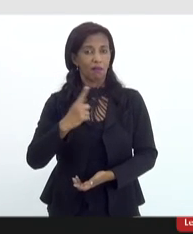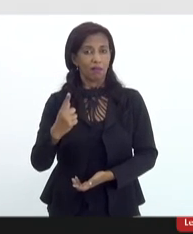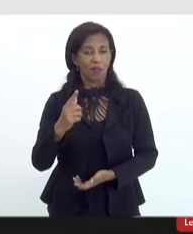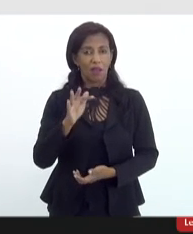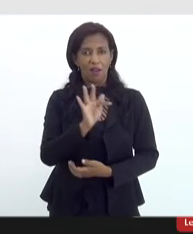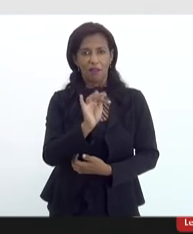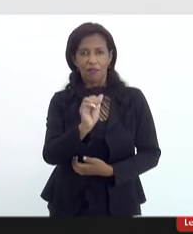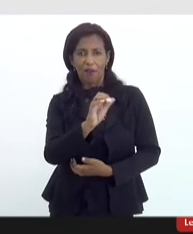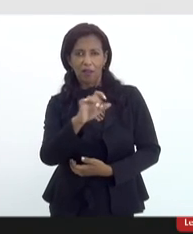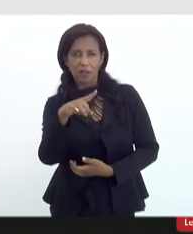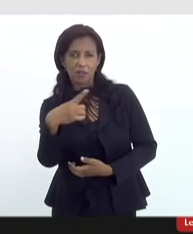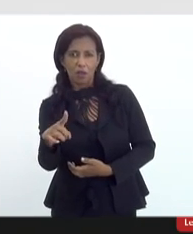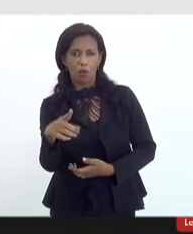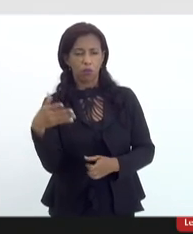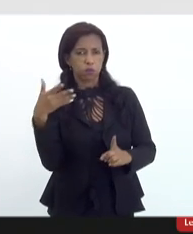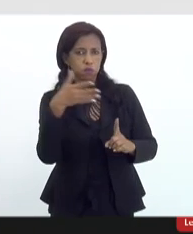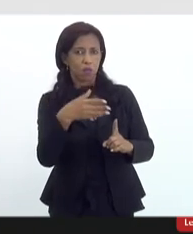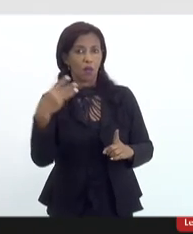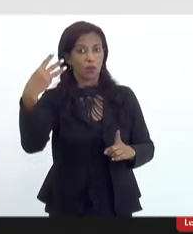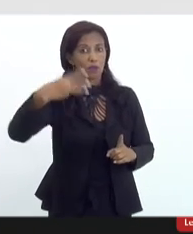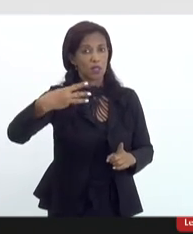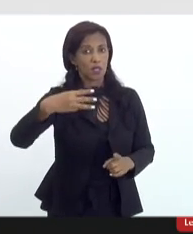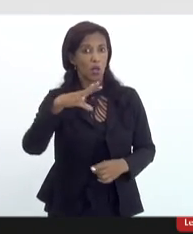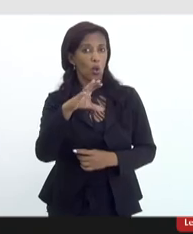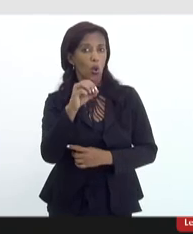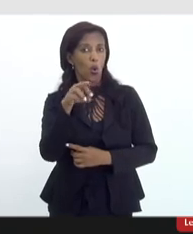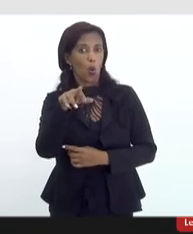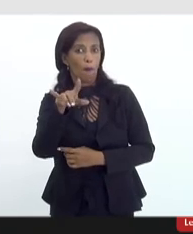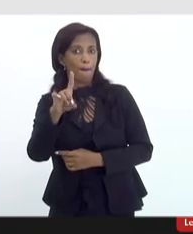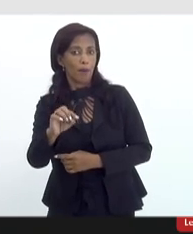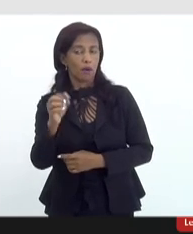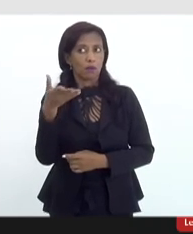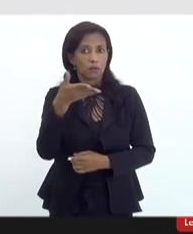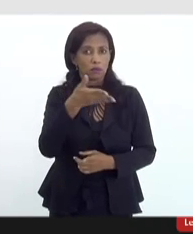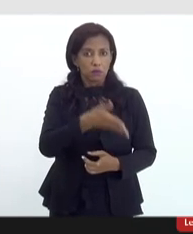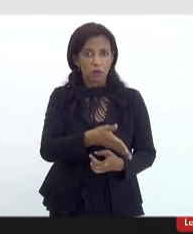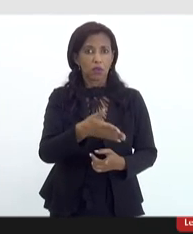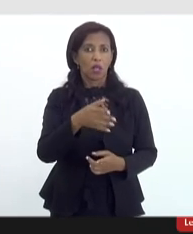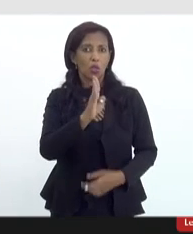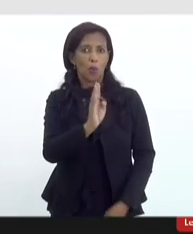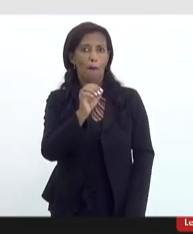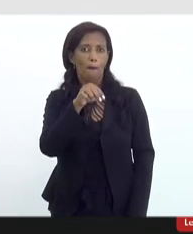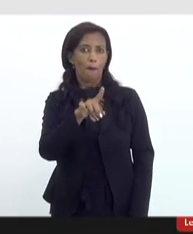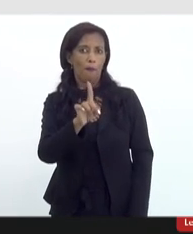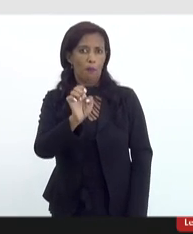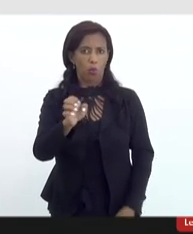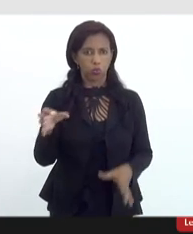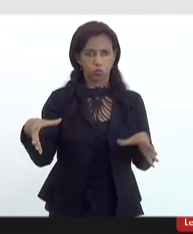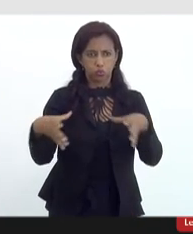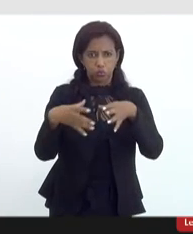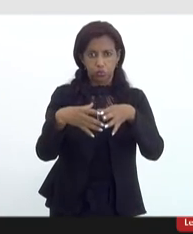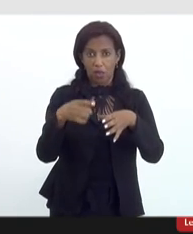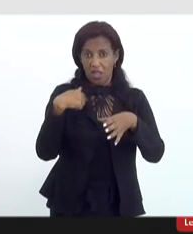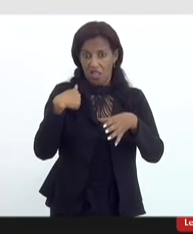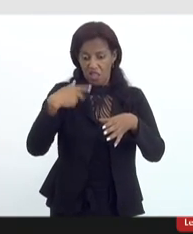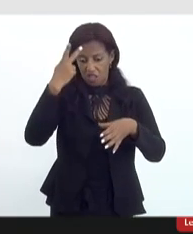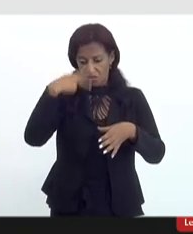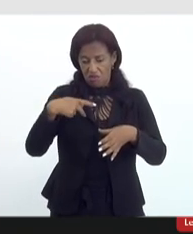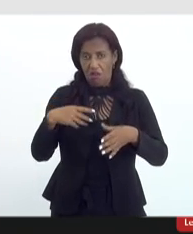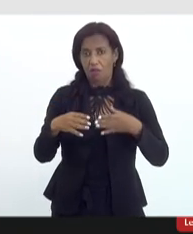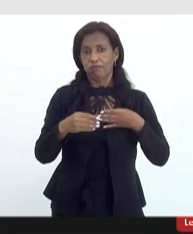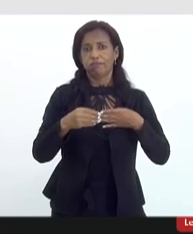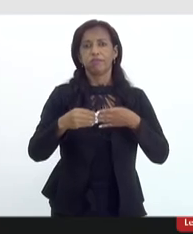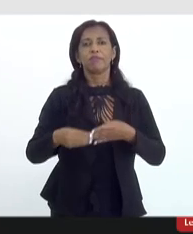facção preferencialmente, né? Que é o terceiro comando, que é a facção do bonde. Eles se apresentam assim,